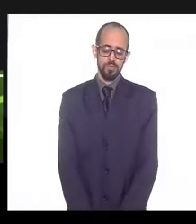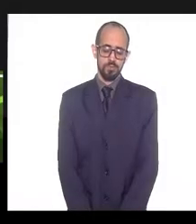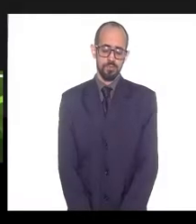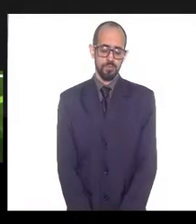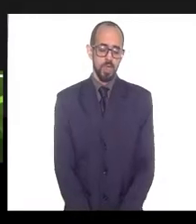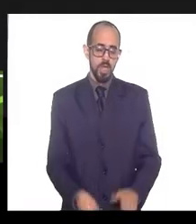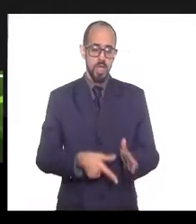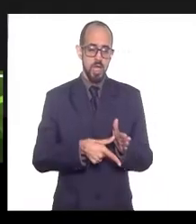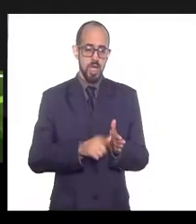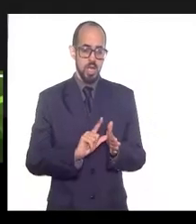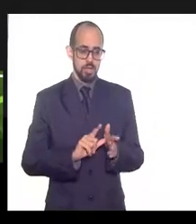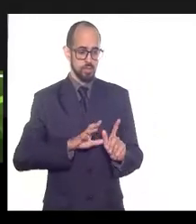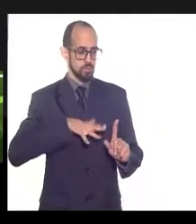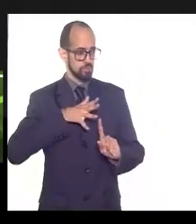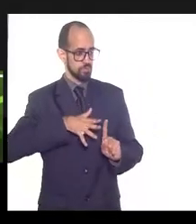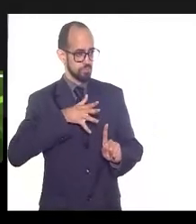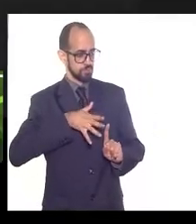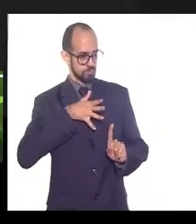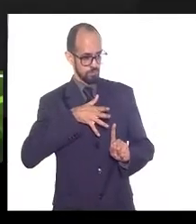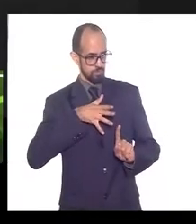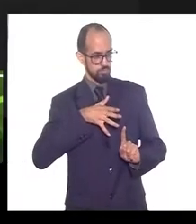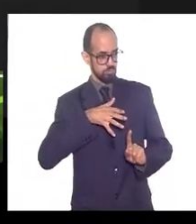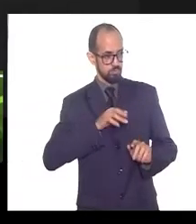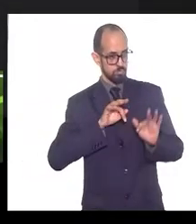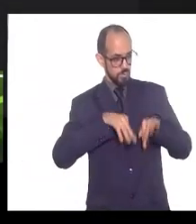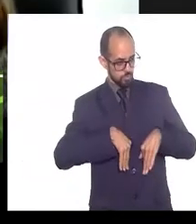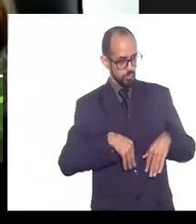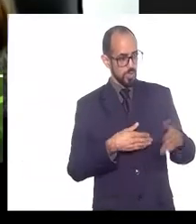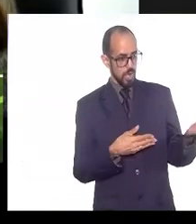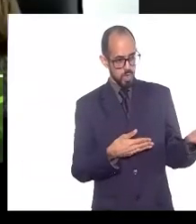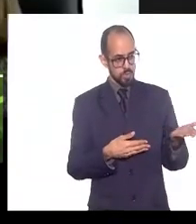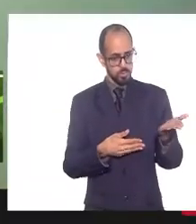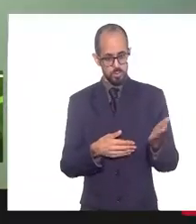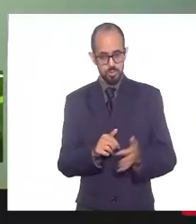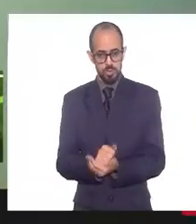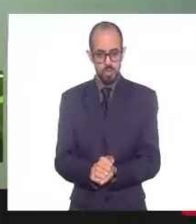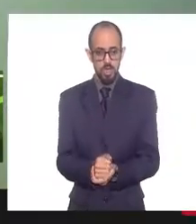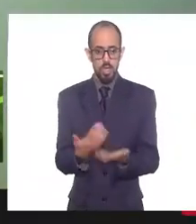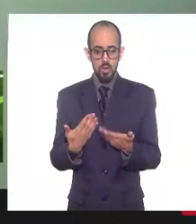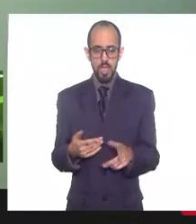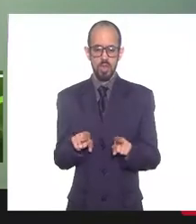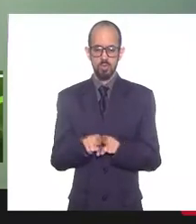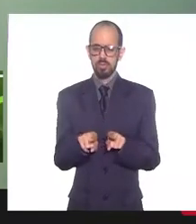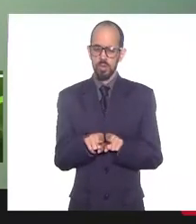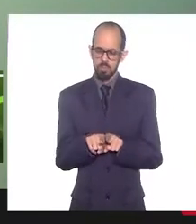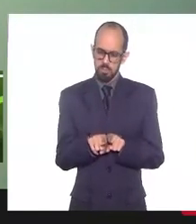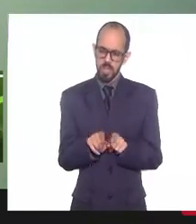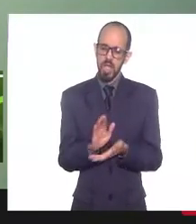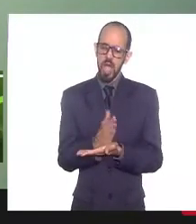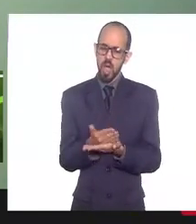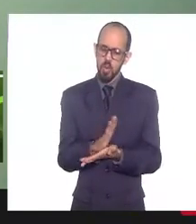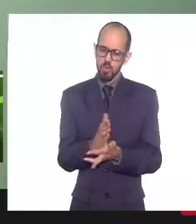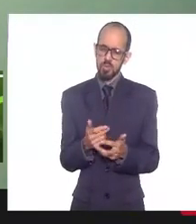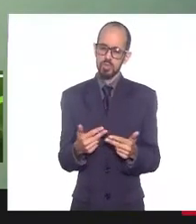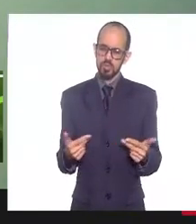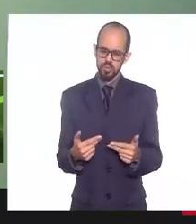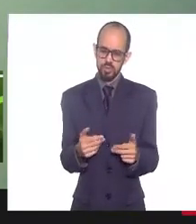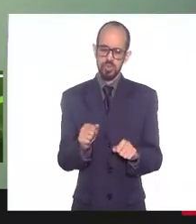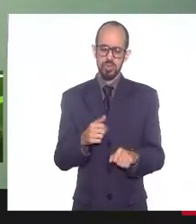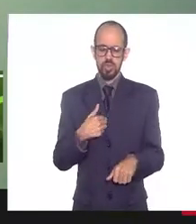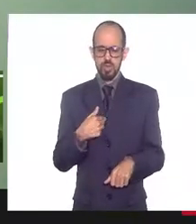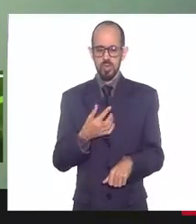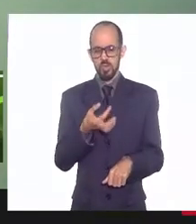Antes de passar a palavra aos nossos palestrantes para as suas considerações finais, eu queria também fazer algumas observações e sempre